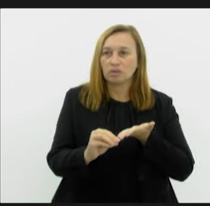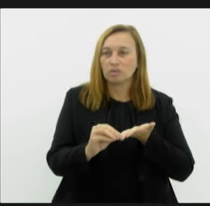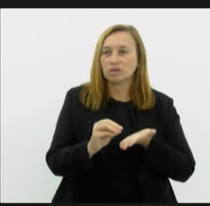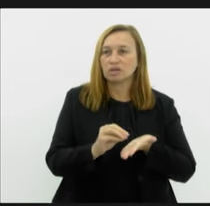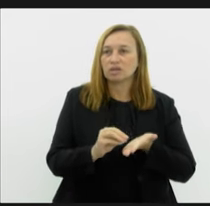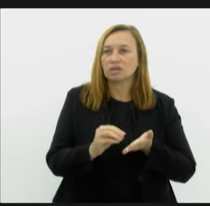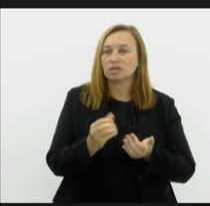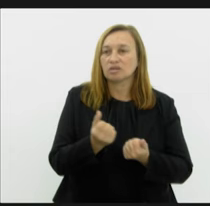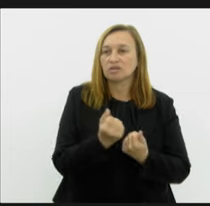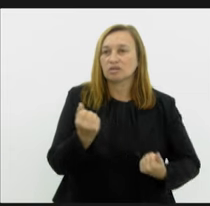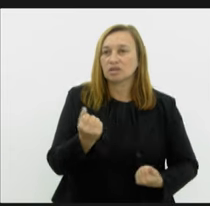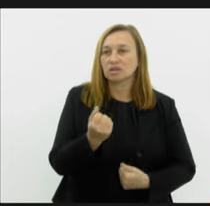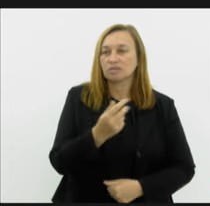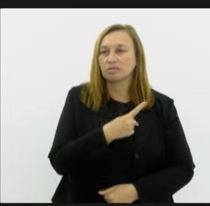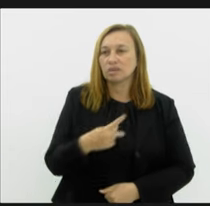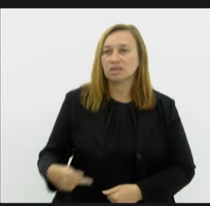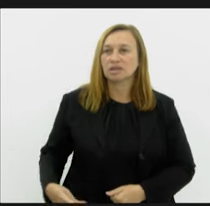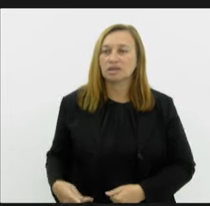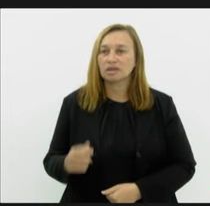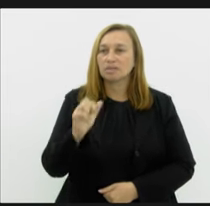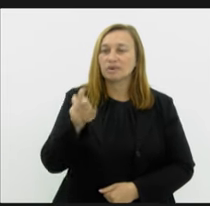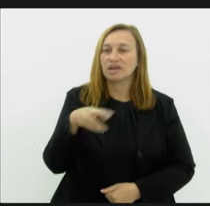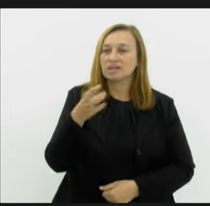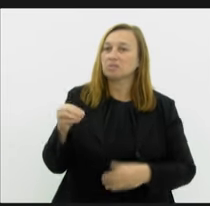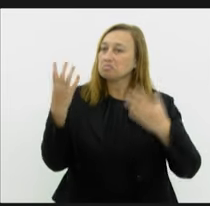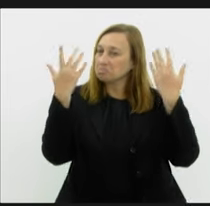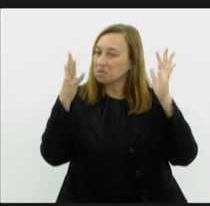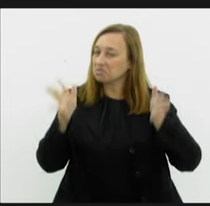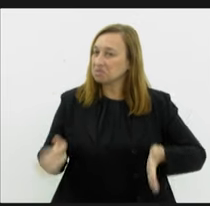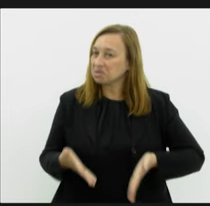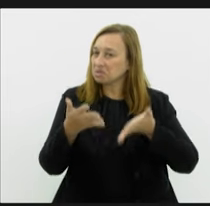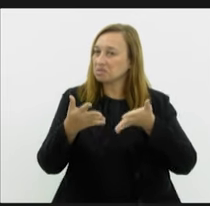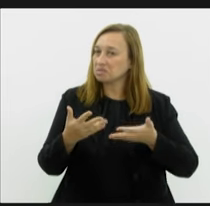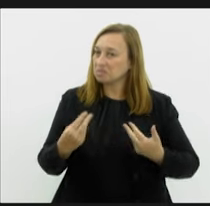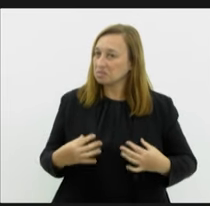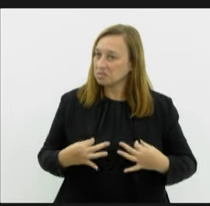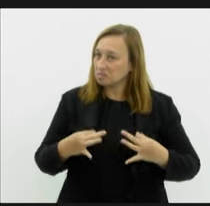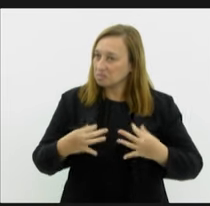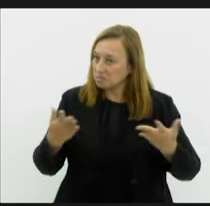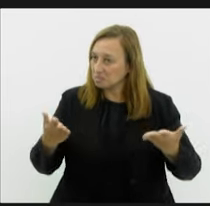ao vice-presidente Brazão. Quero saudá-lo também pela iniciativa e me colocar à disposição.